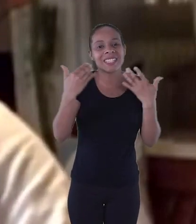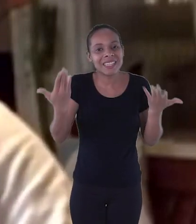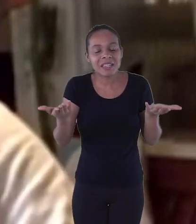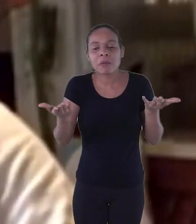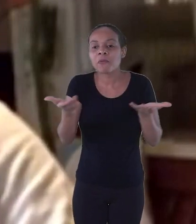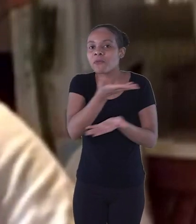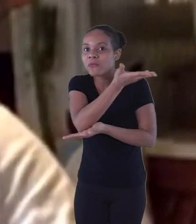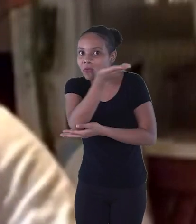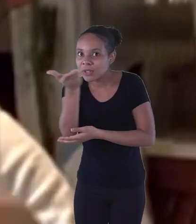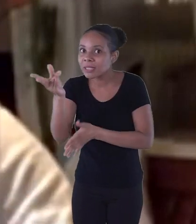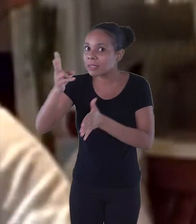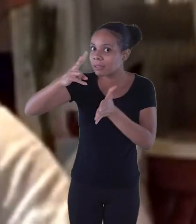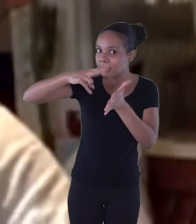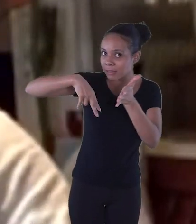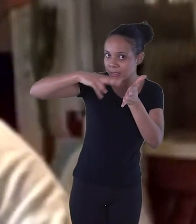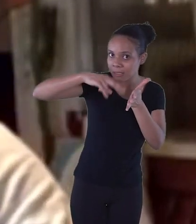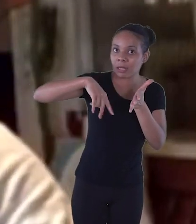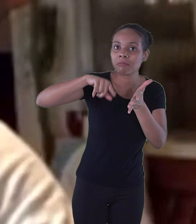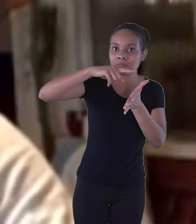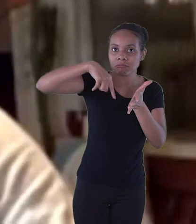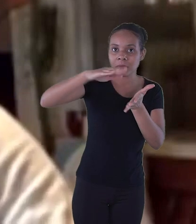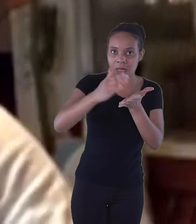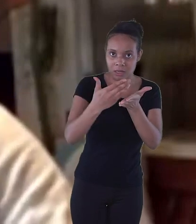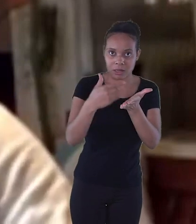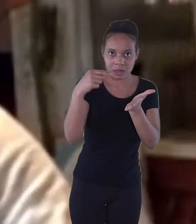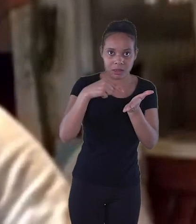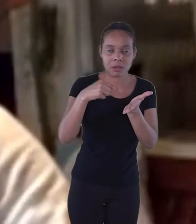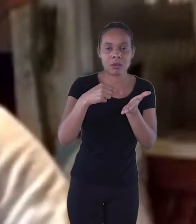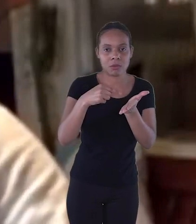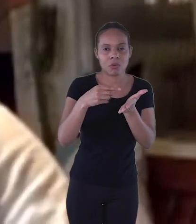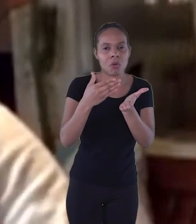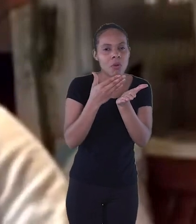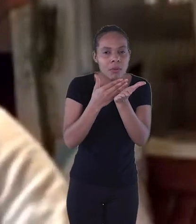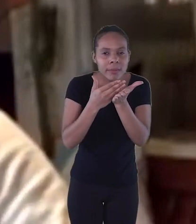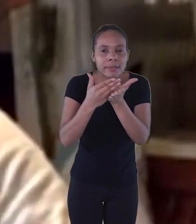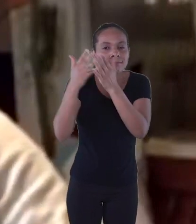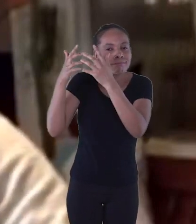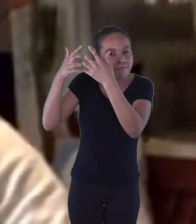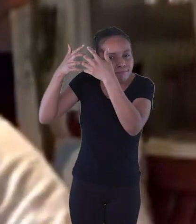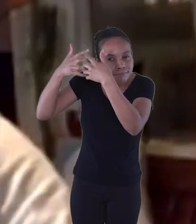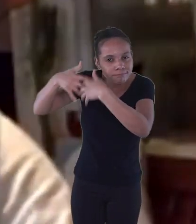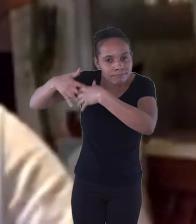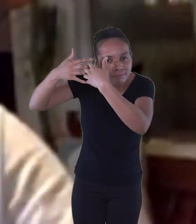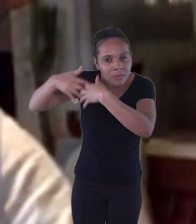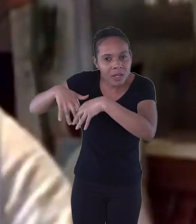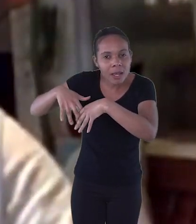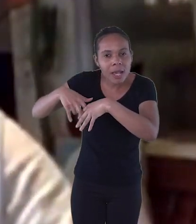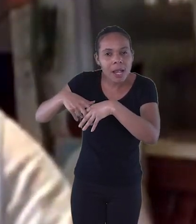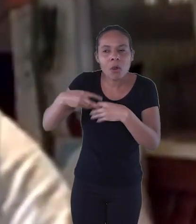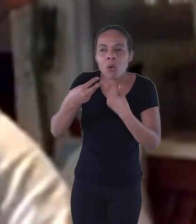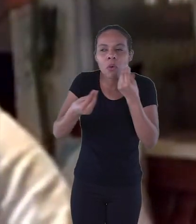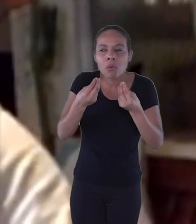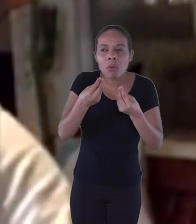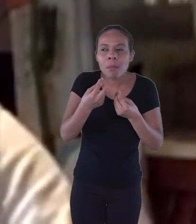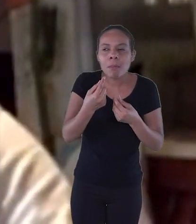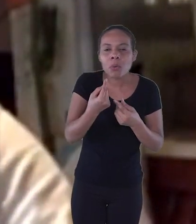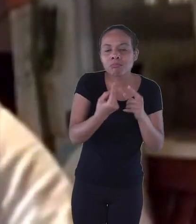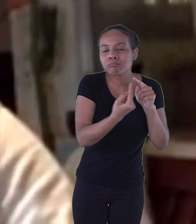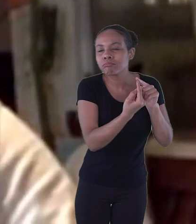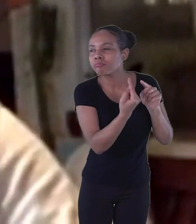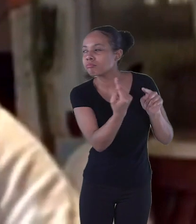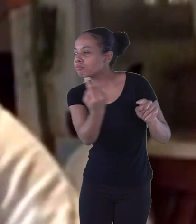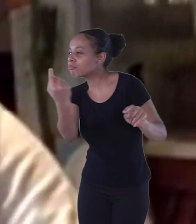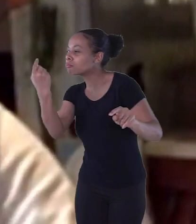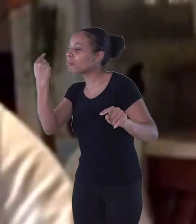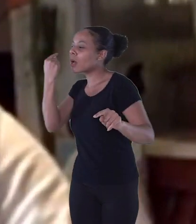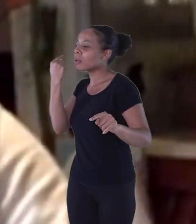com essa lente também, que é uma contribuição para a gente pensar, olhar para o passado para pensar o nosso futuro. E a gente termina a nossa introdução